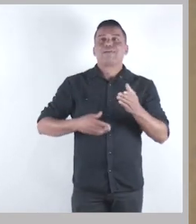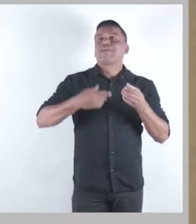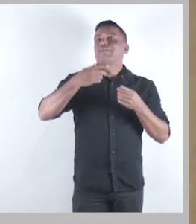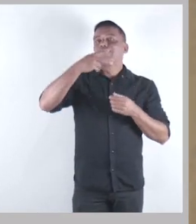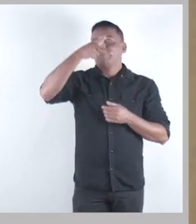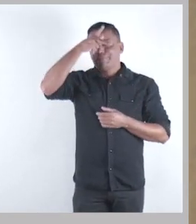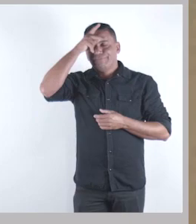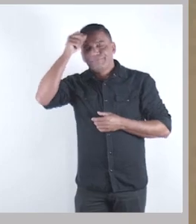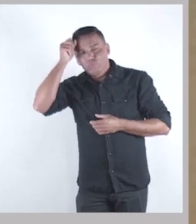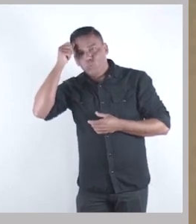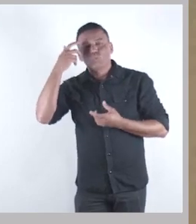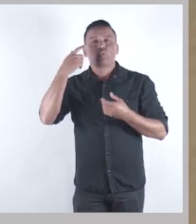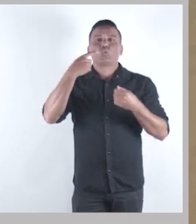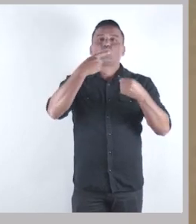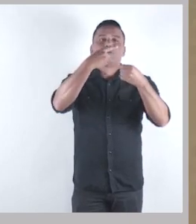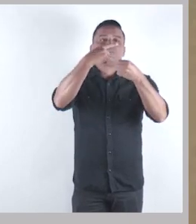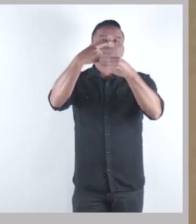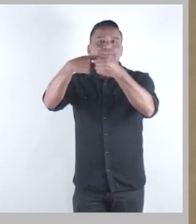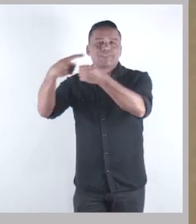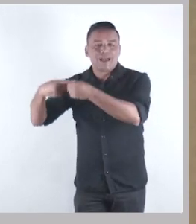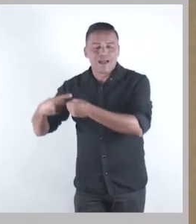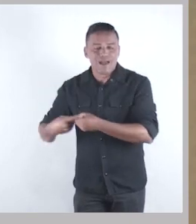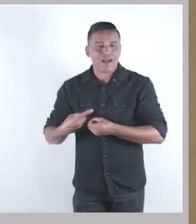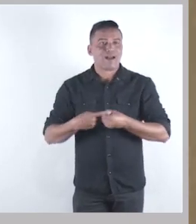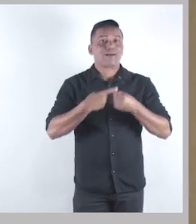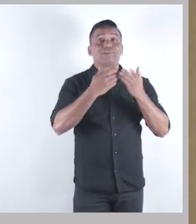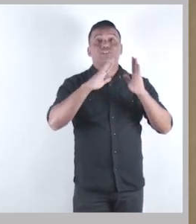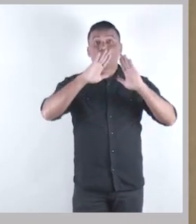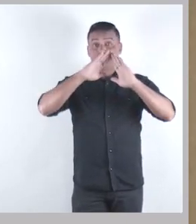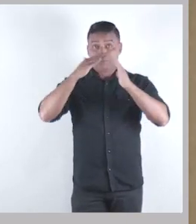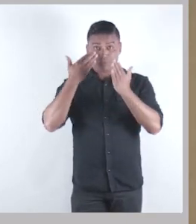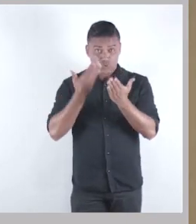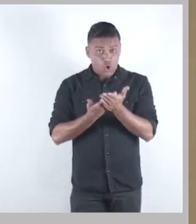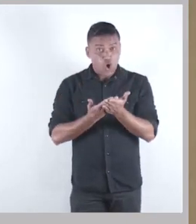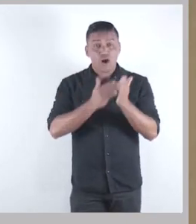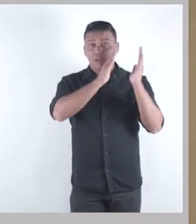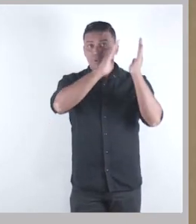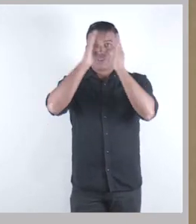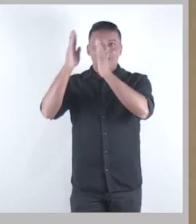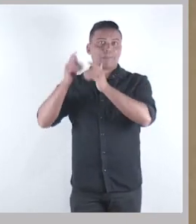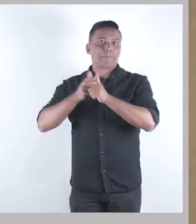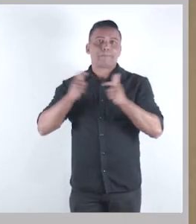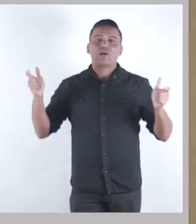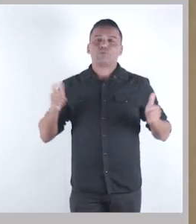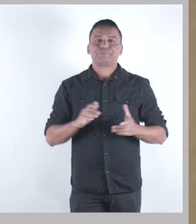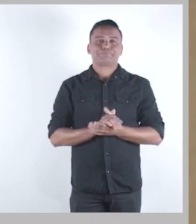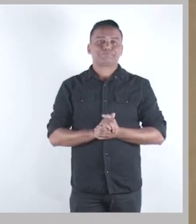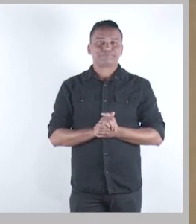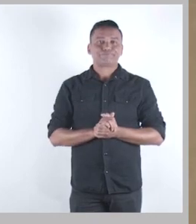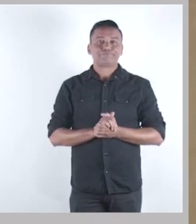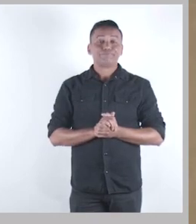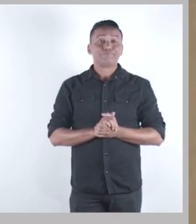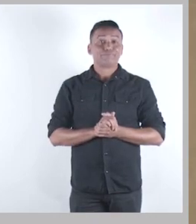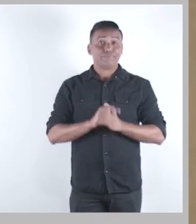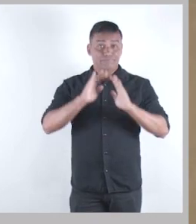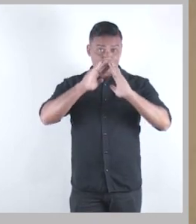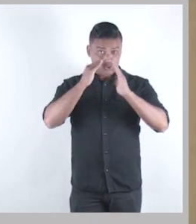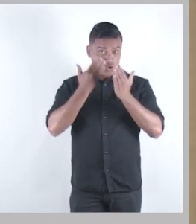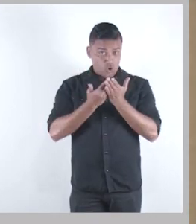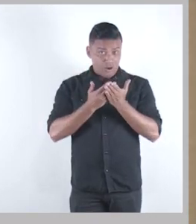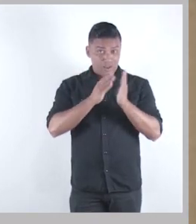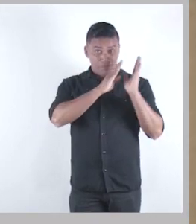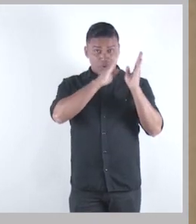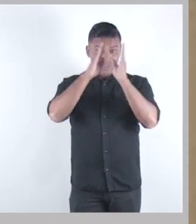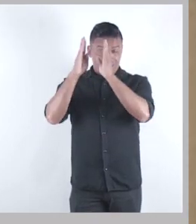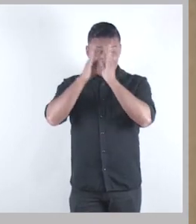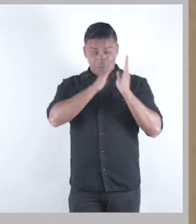lado, também nas bibliotecas escolares, onde o problema é muito, muito, muito maior. Por que é muito maior? Porque Moçambique tem, pelo menos